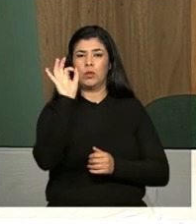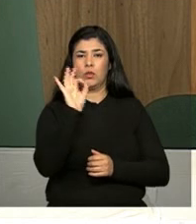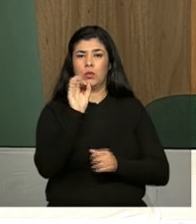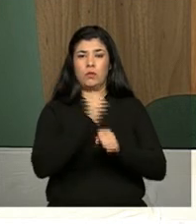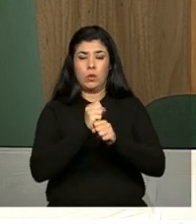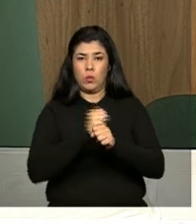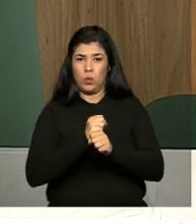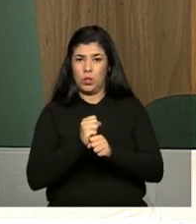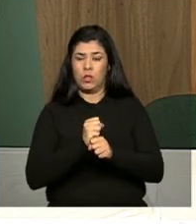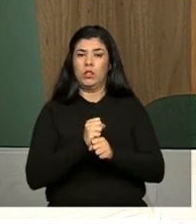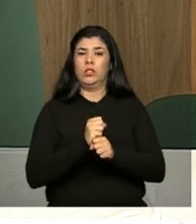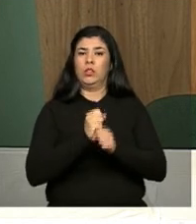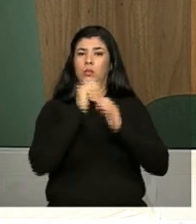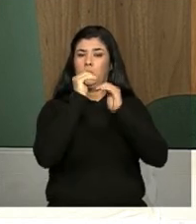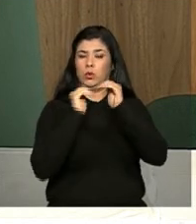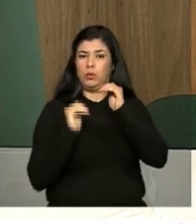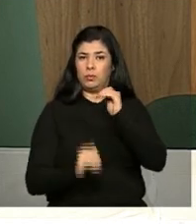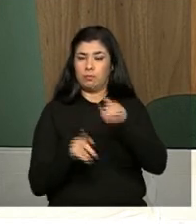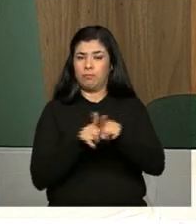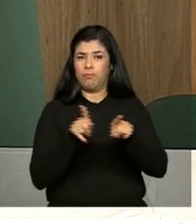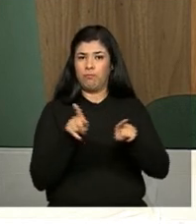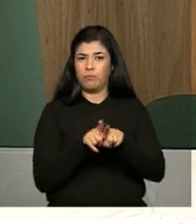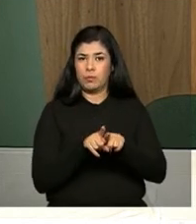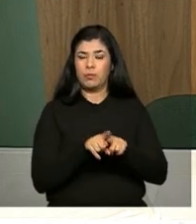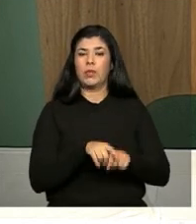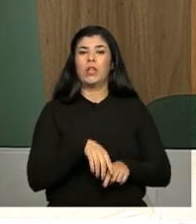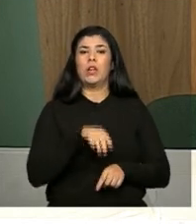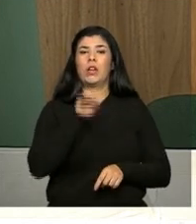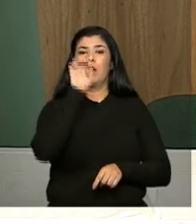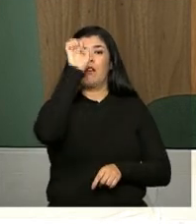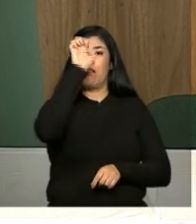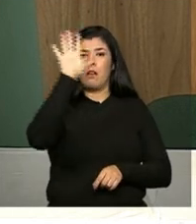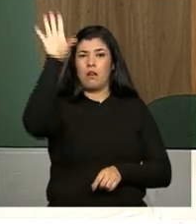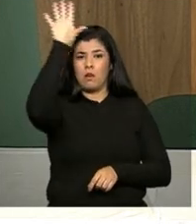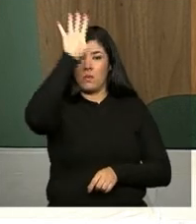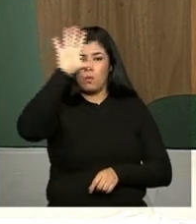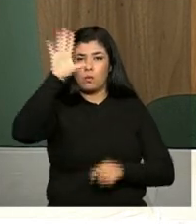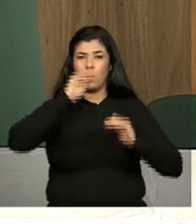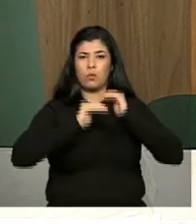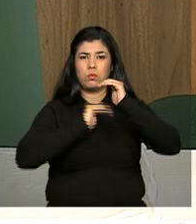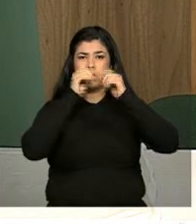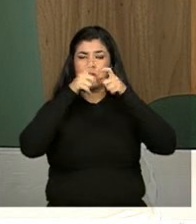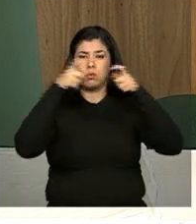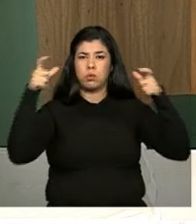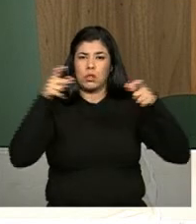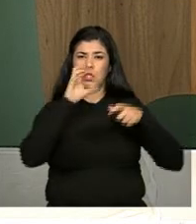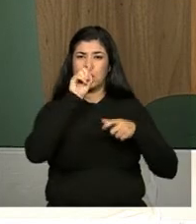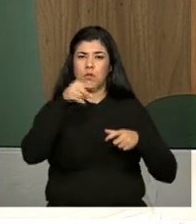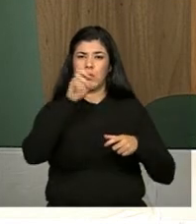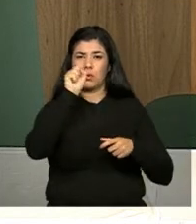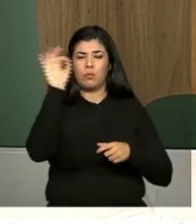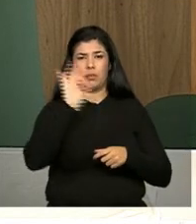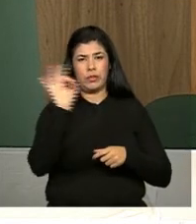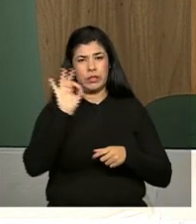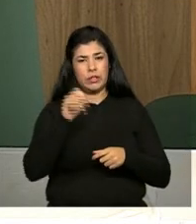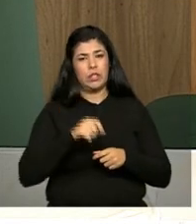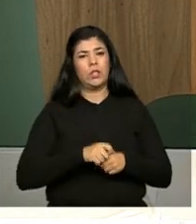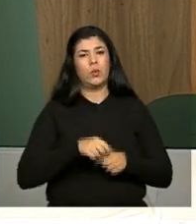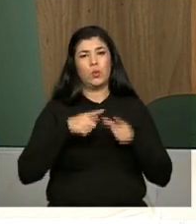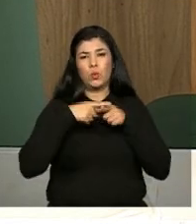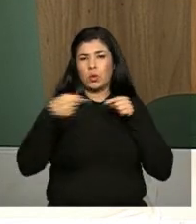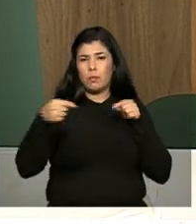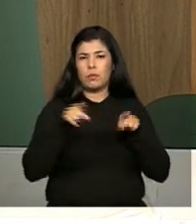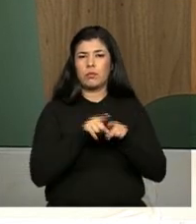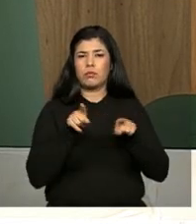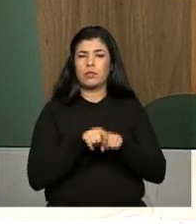policiais por cento a Europa cresceu em menos de um por cento 0800 Japão tem uma taxa negativa